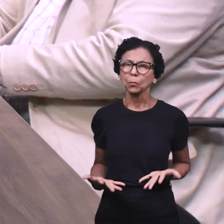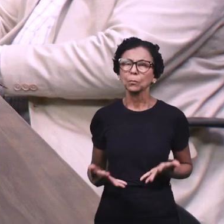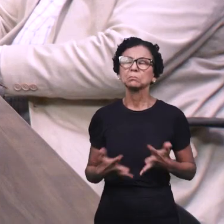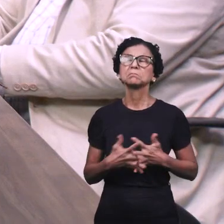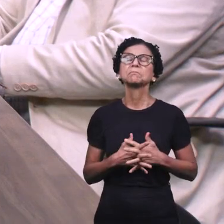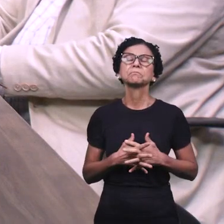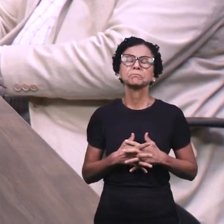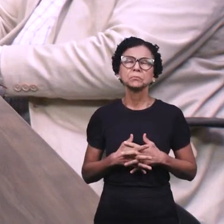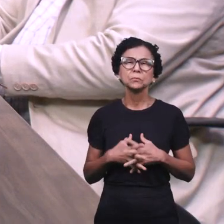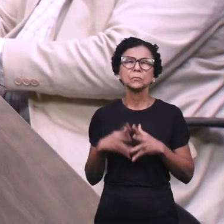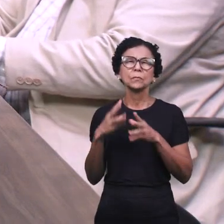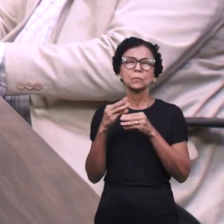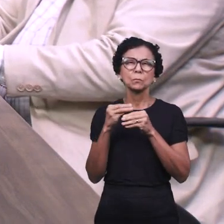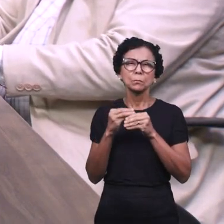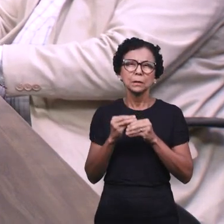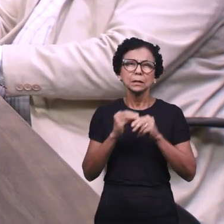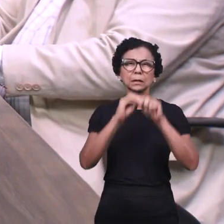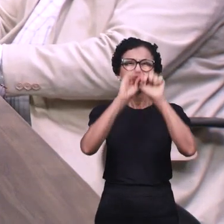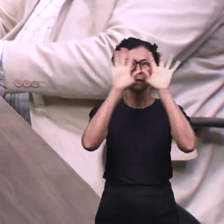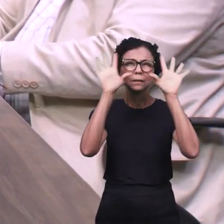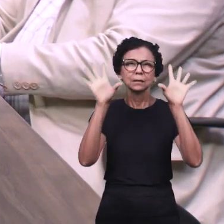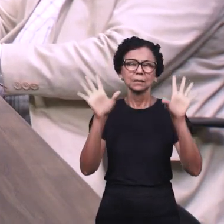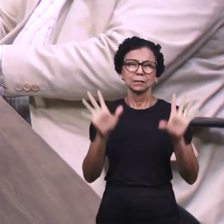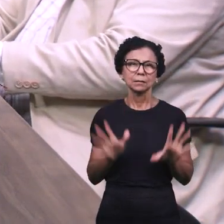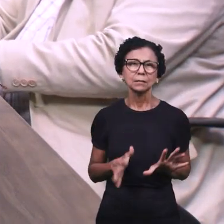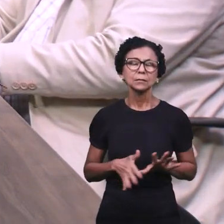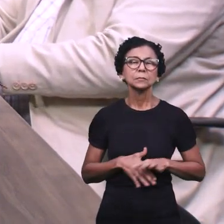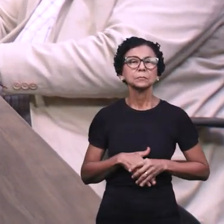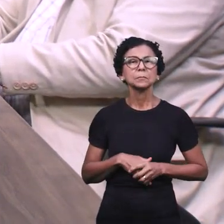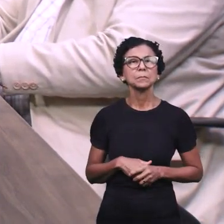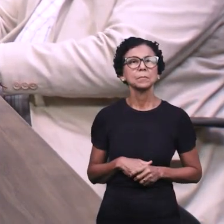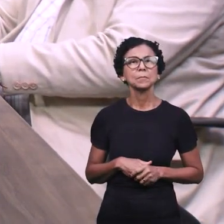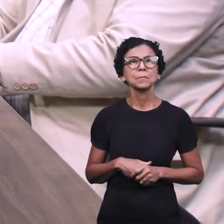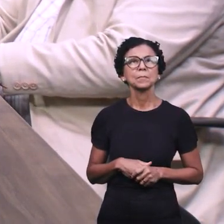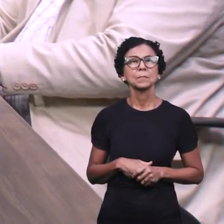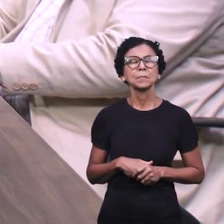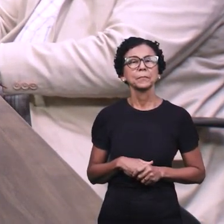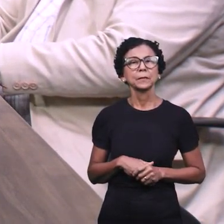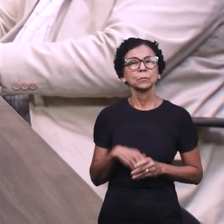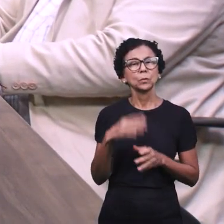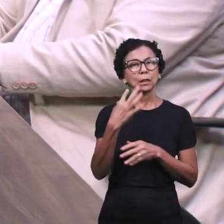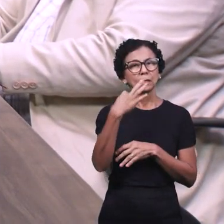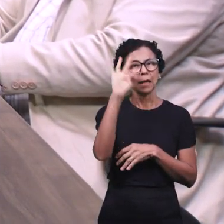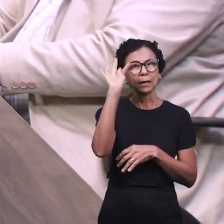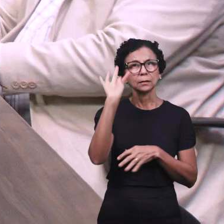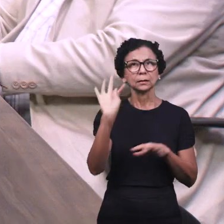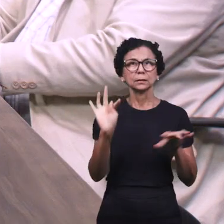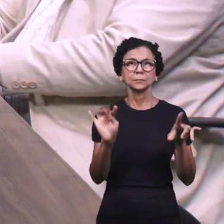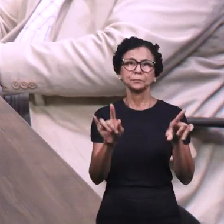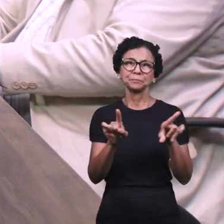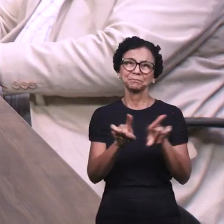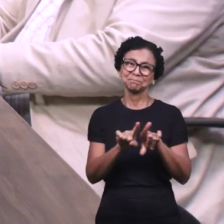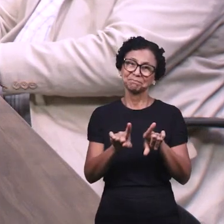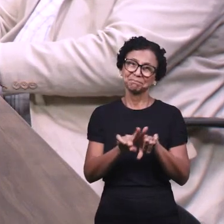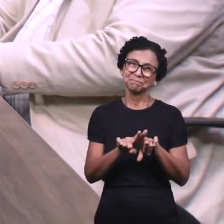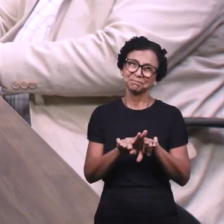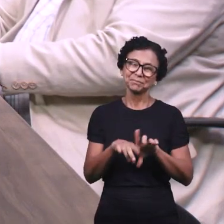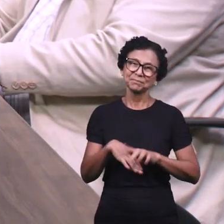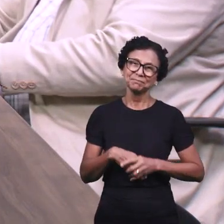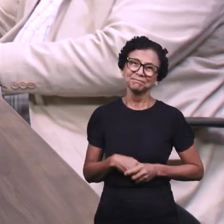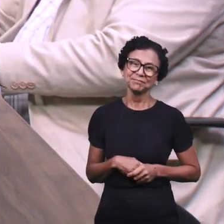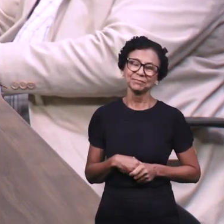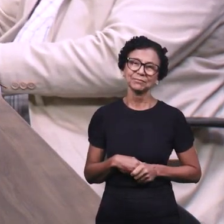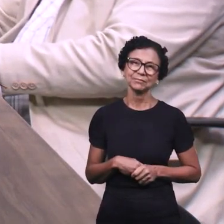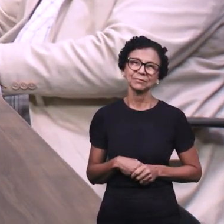uma explicação muito elucidativa, muito clara e até mesmo muito técnica, né? Então, eu